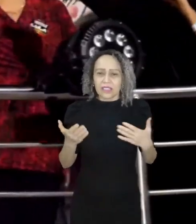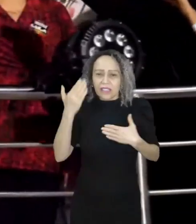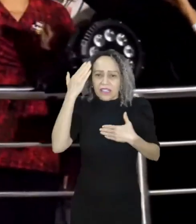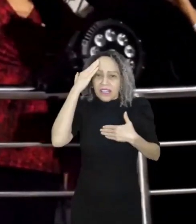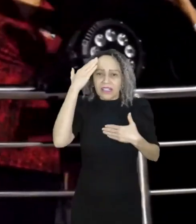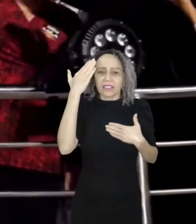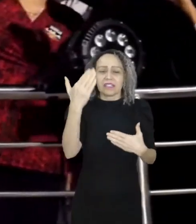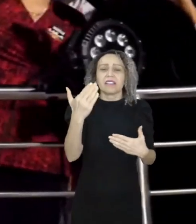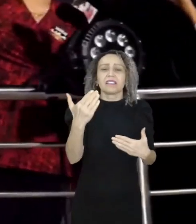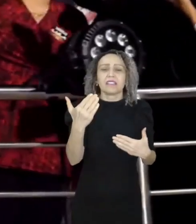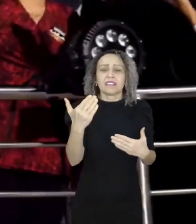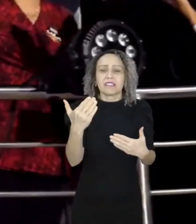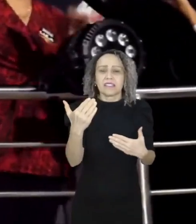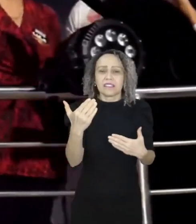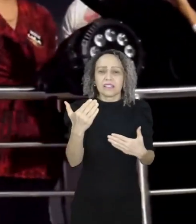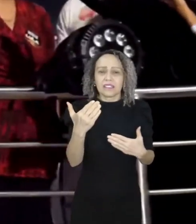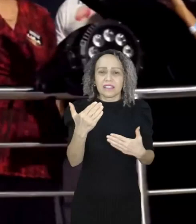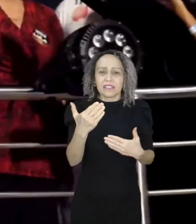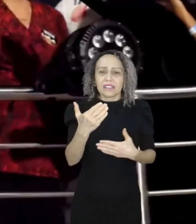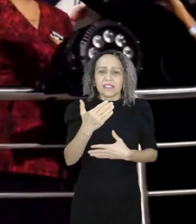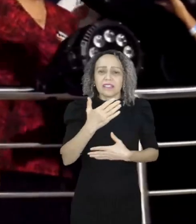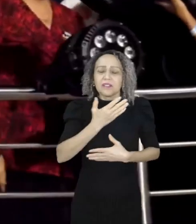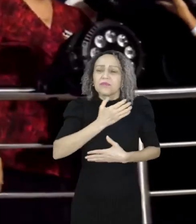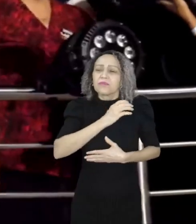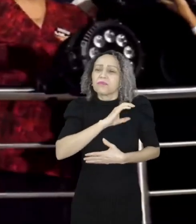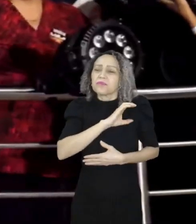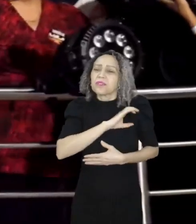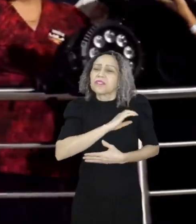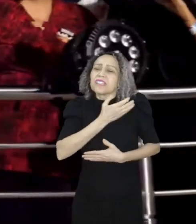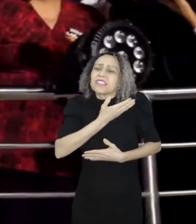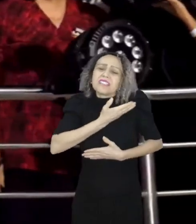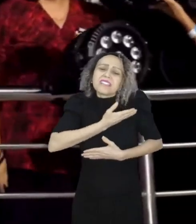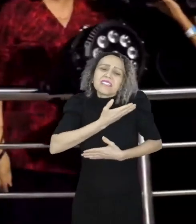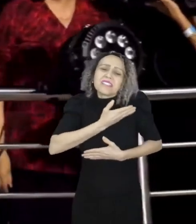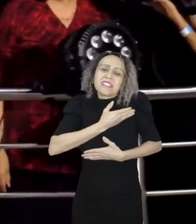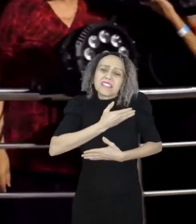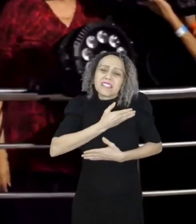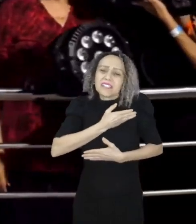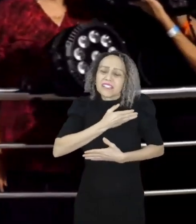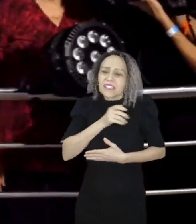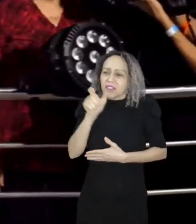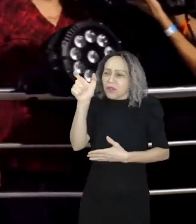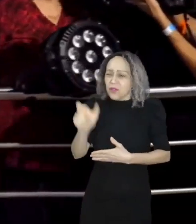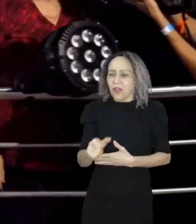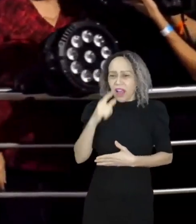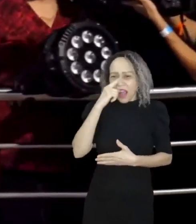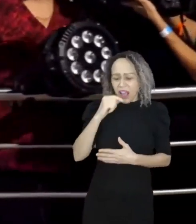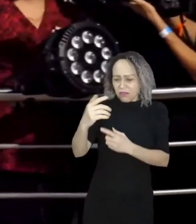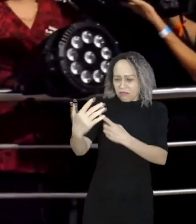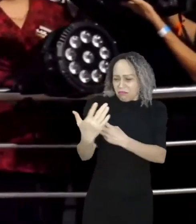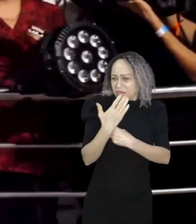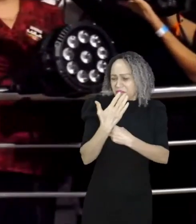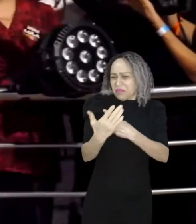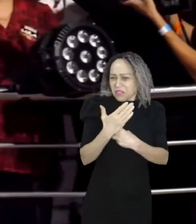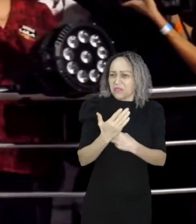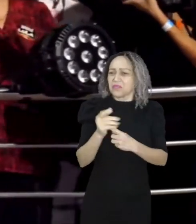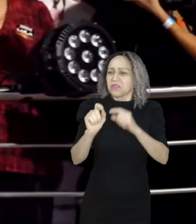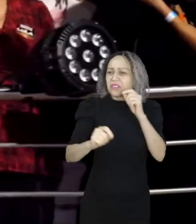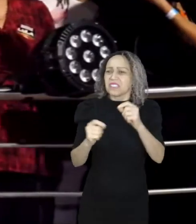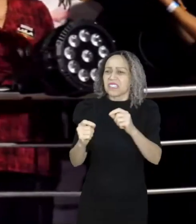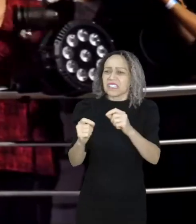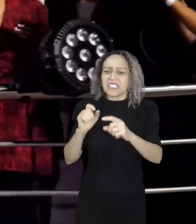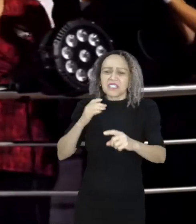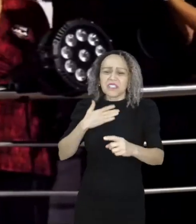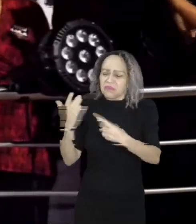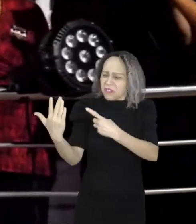agradecer ao meu querido companheiro Alckmin pela ajuda que me deu e pela ajuda que vai